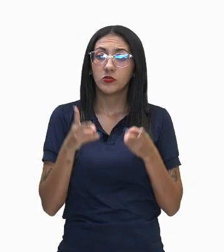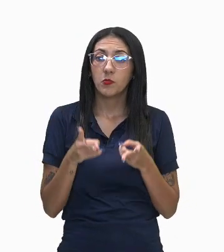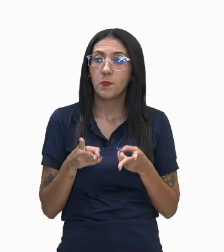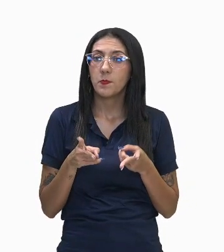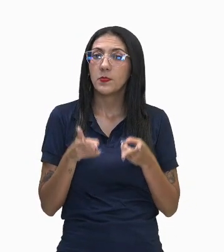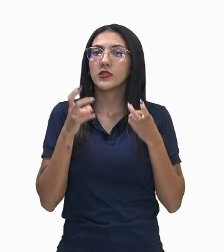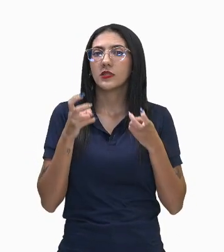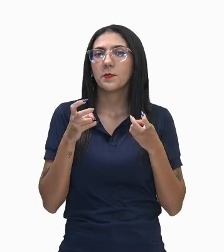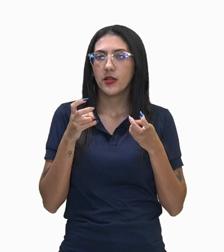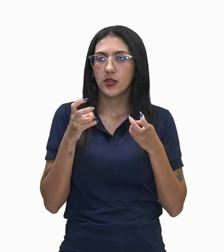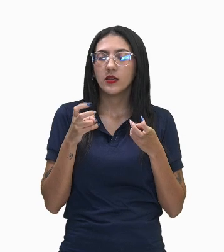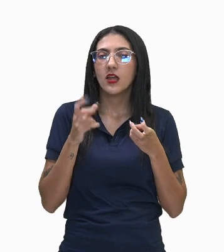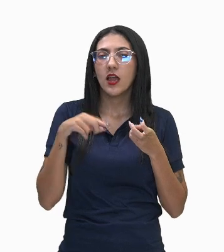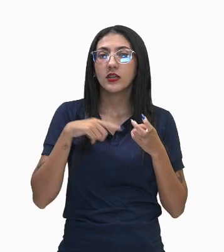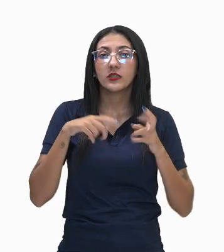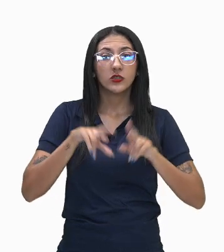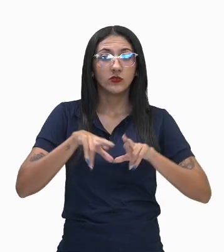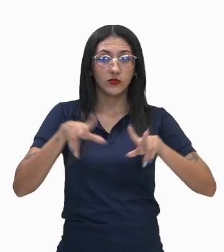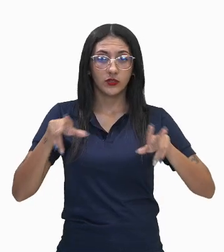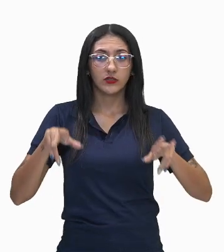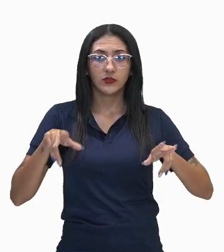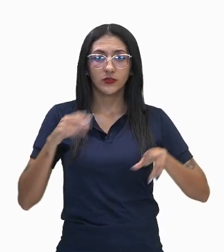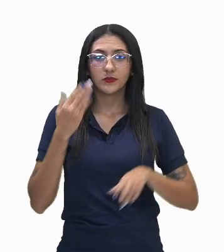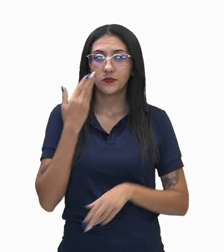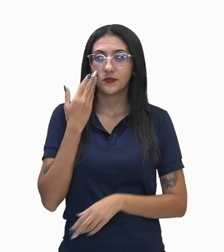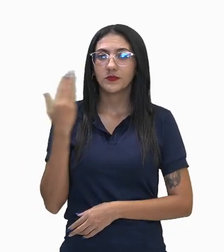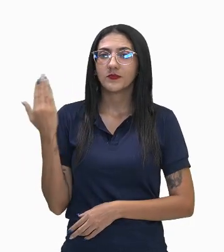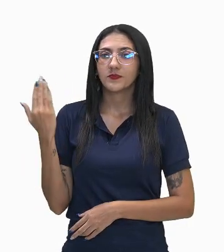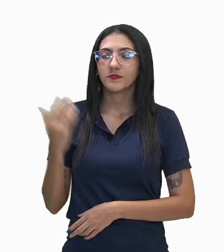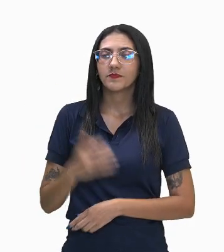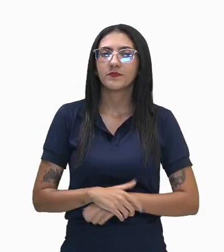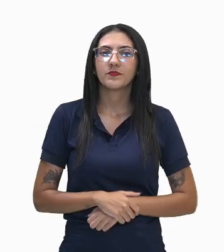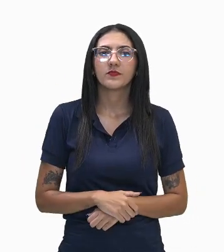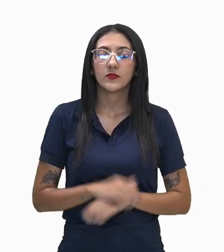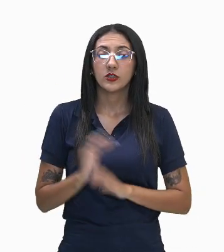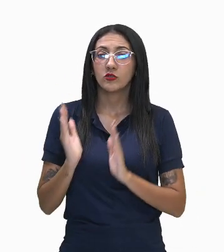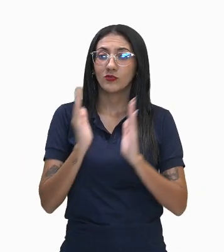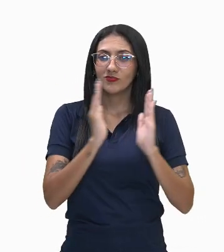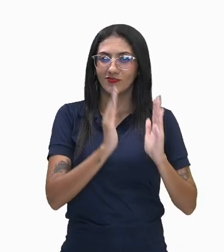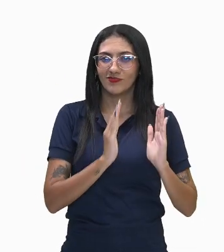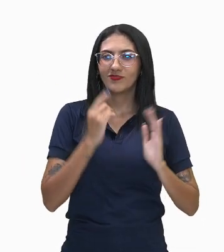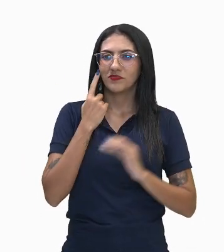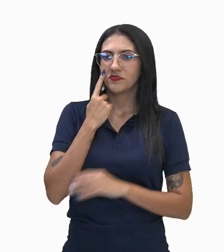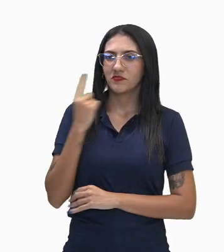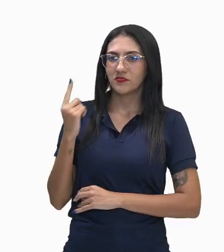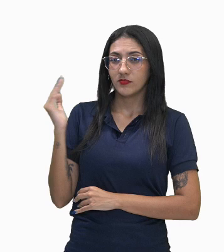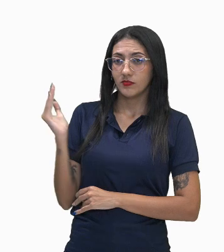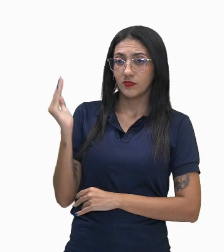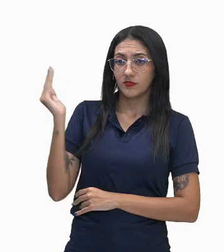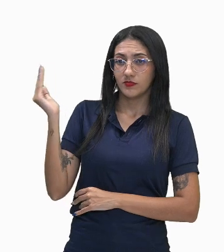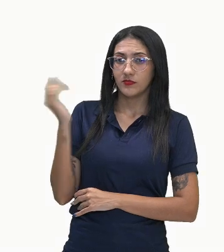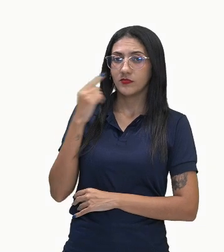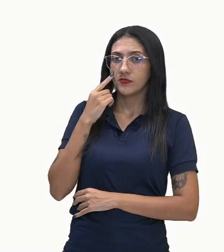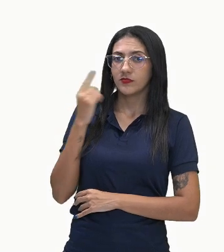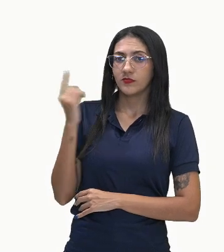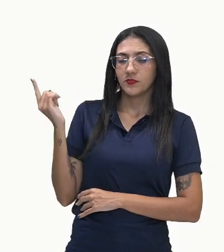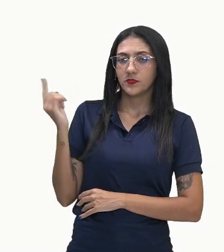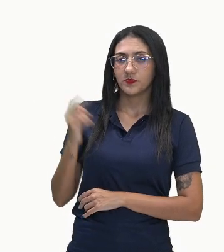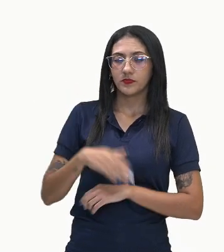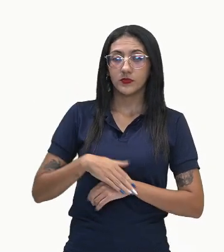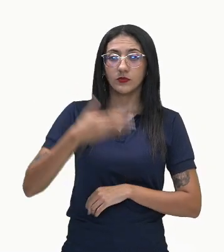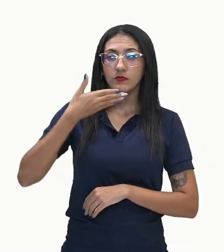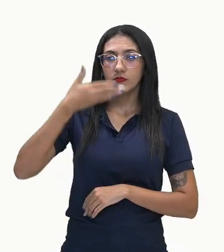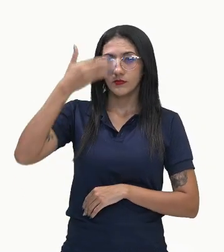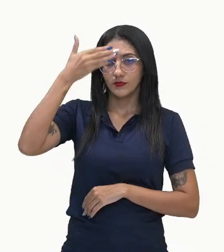sagradas e livros religiosos. Né? De um lado, nós vemos aqui o islamismo, que tem